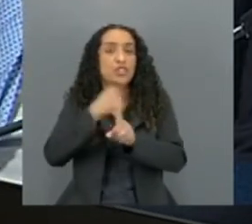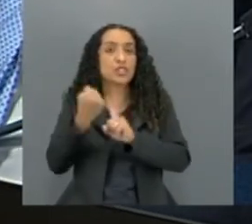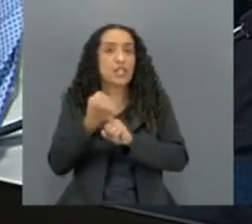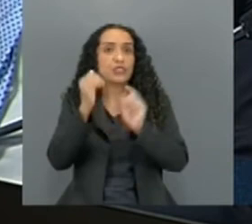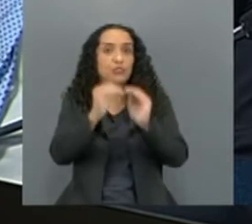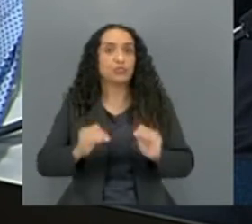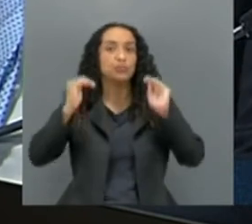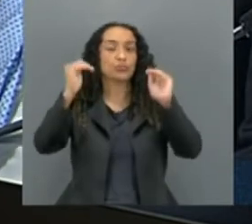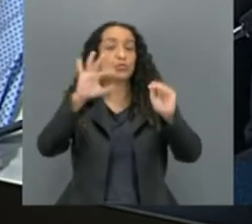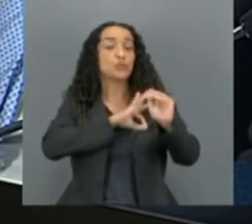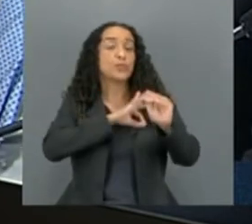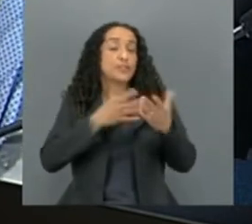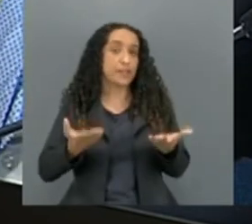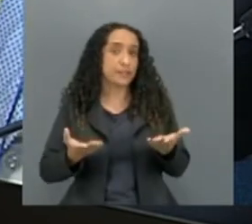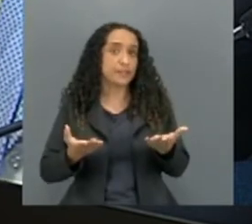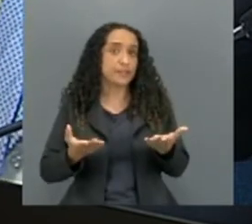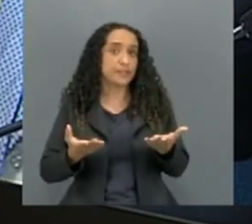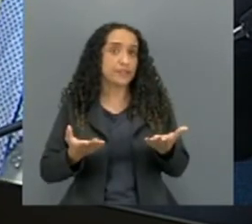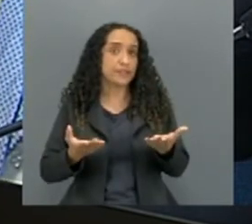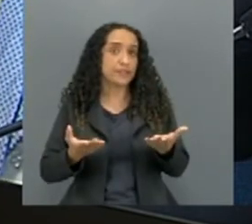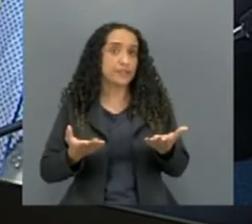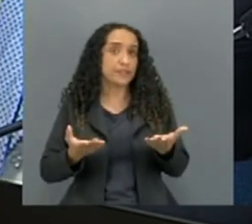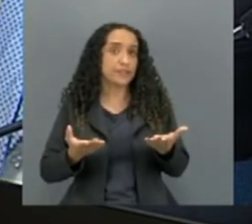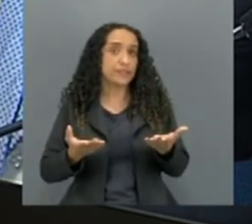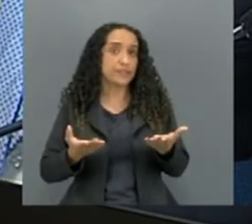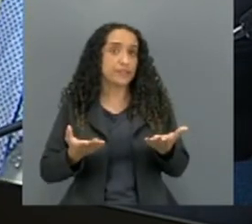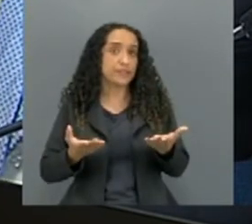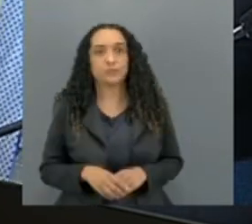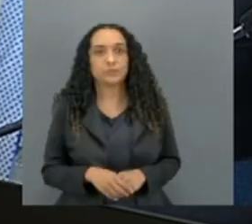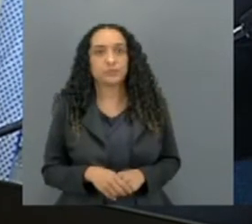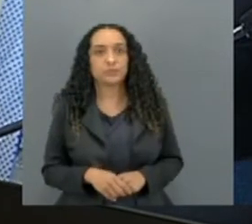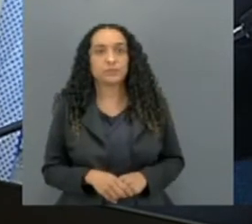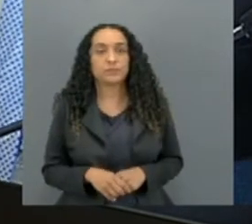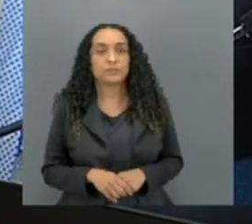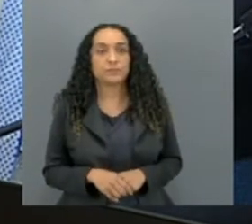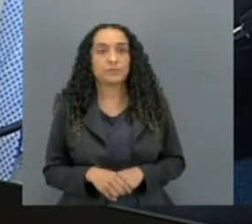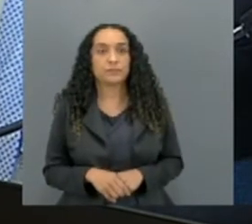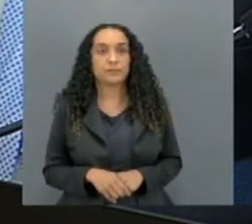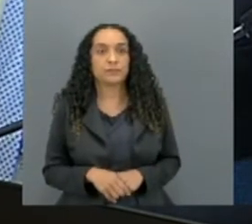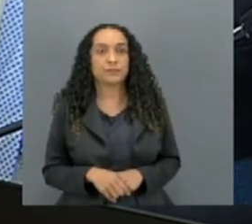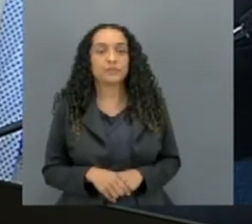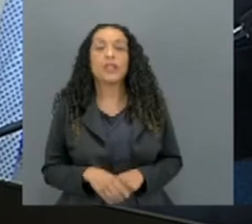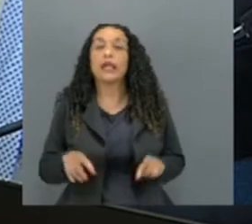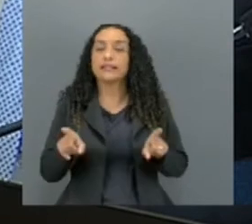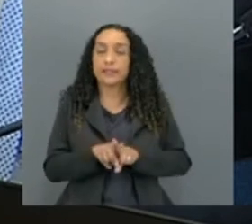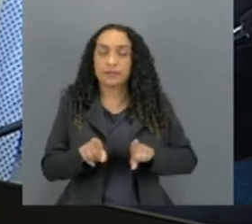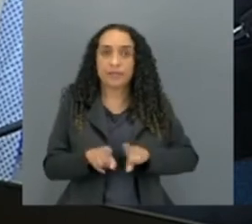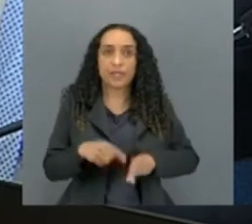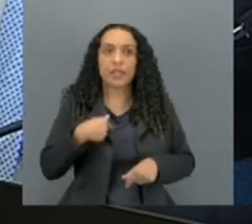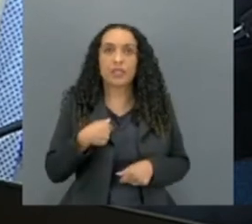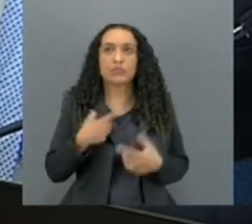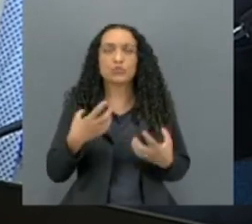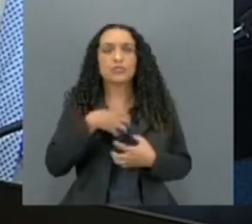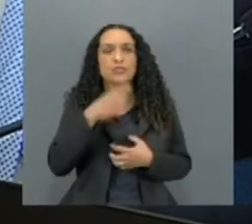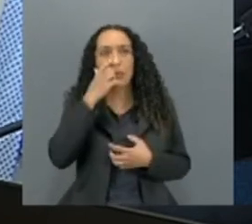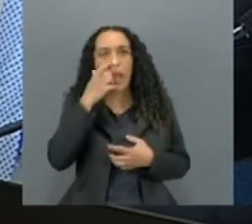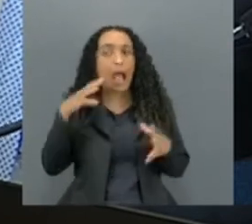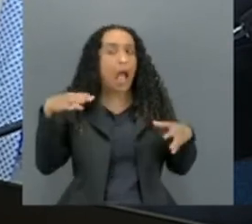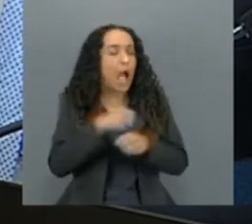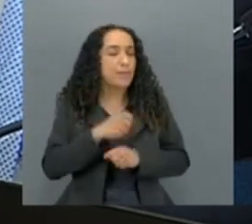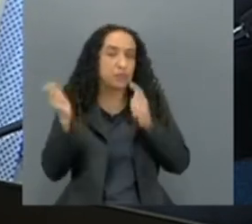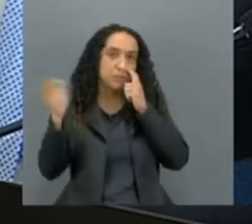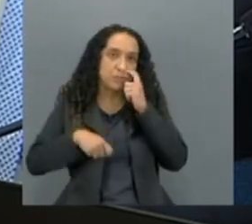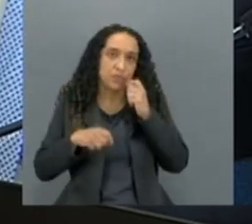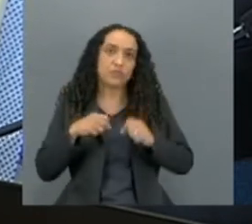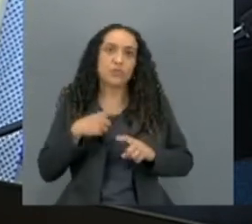acima de tudo, dos policiais? Essa é a minha segunda pergunta para o senhor. Também, senhor ministro, eu estou sendo assim o mais rápido possível, eu sei